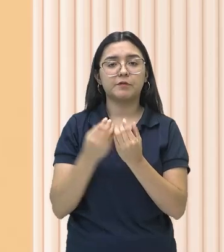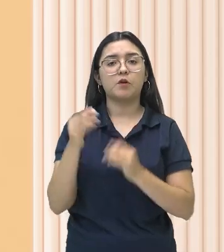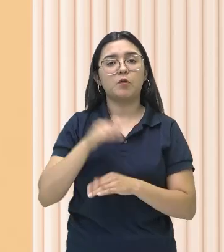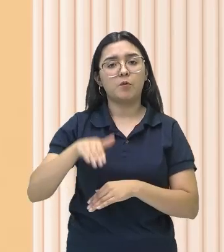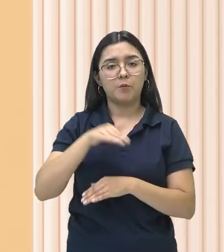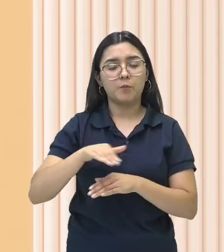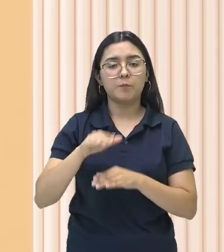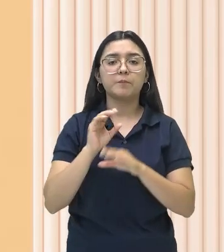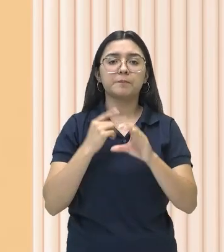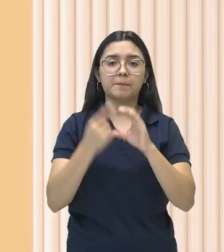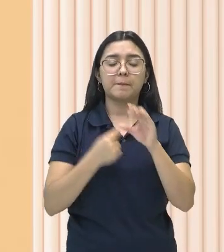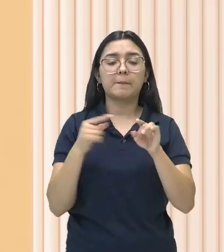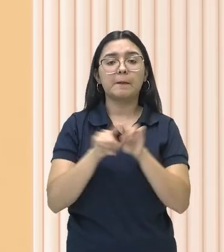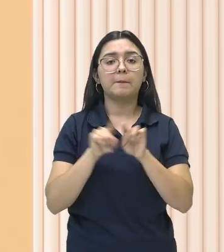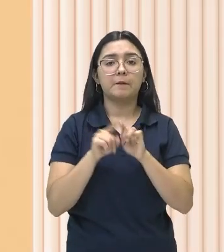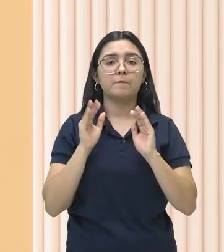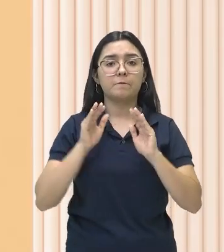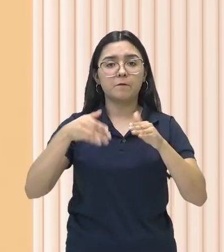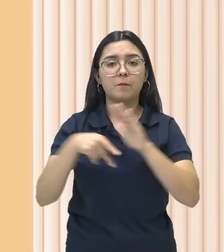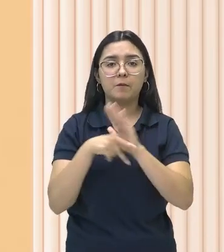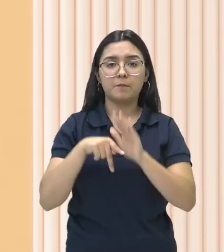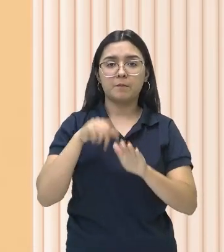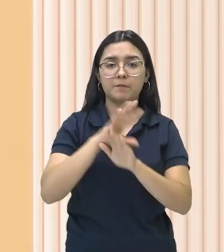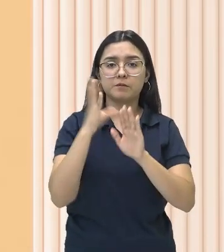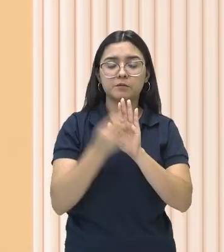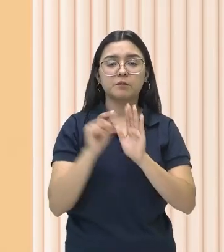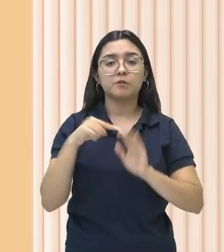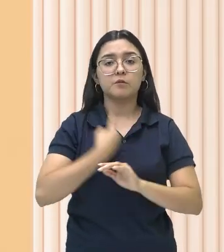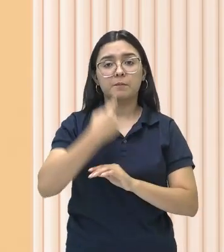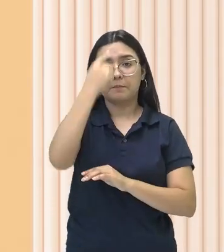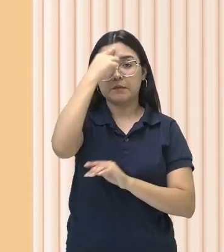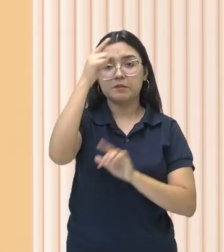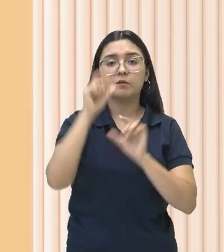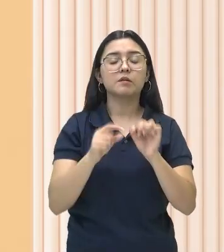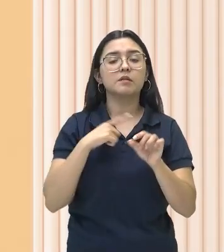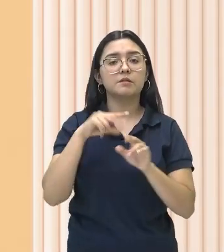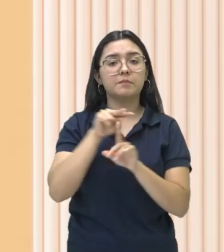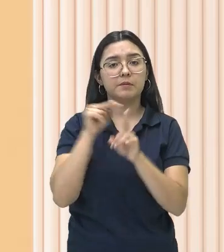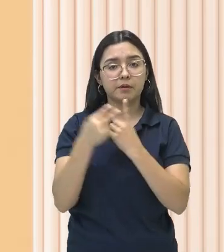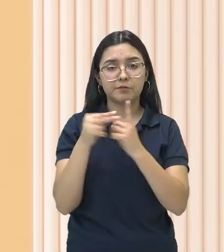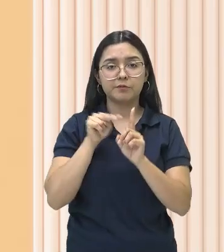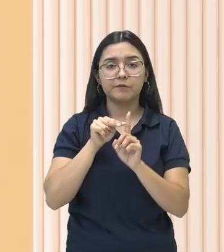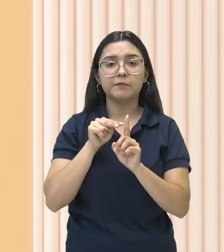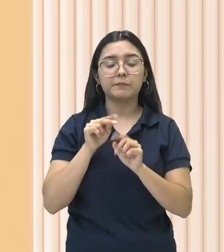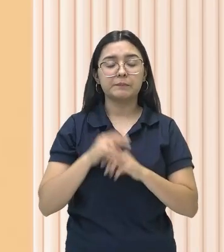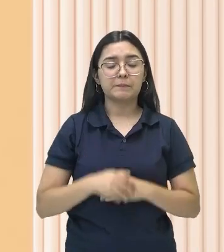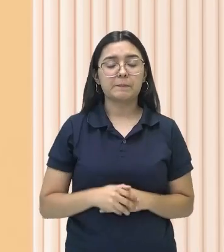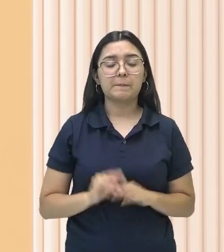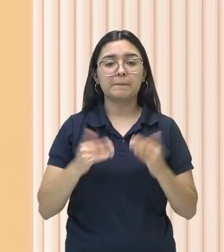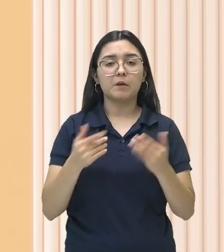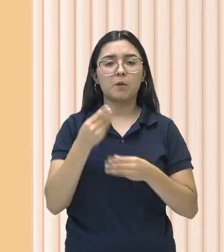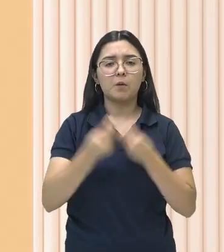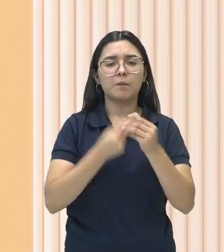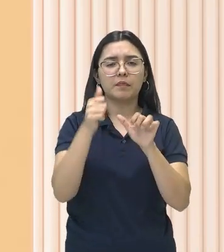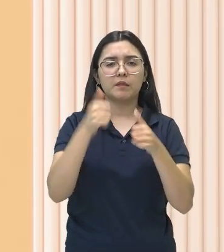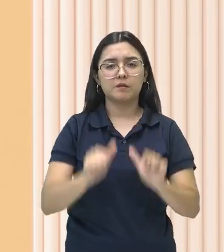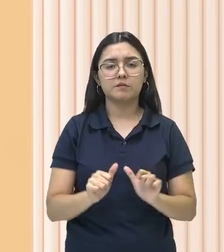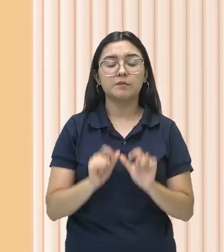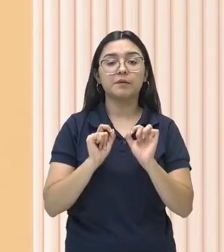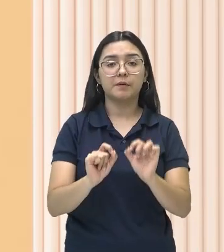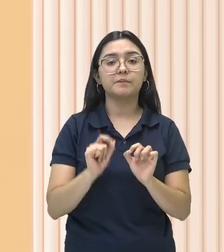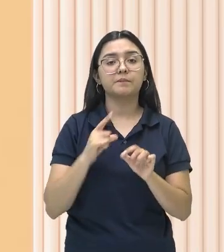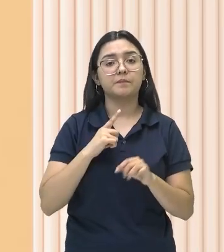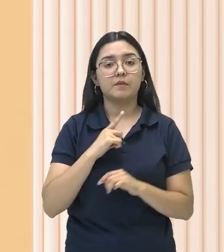Como a gente está falando aqui da Amazônia, então a gente pensa nessa perspectiva. Então, como analisar, então,